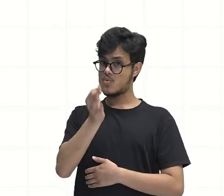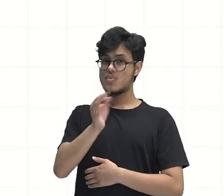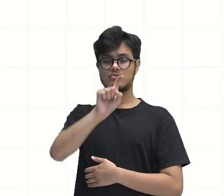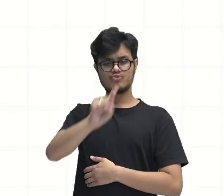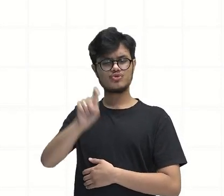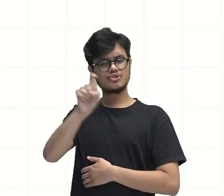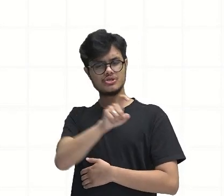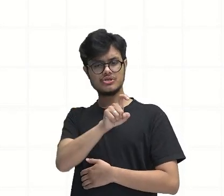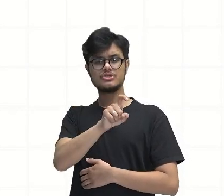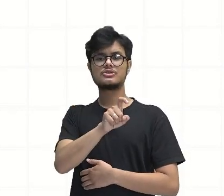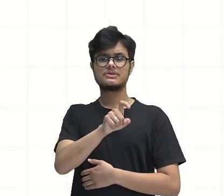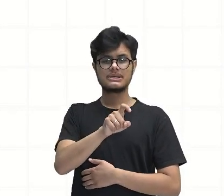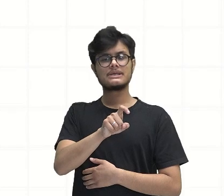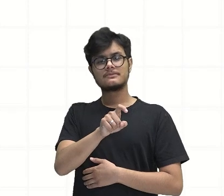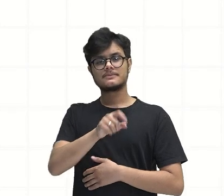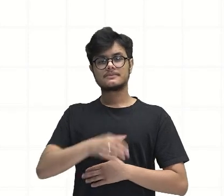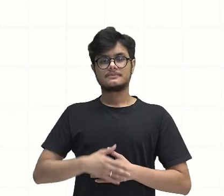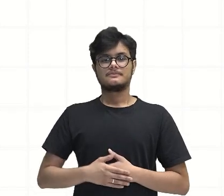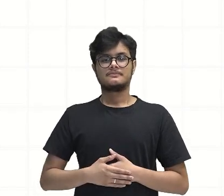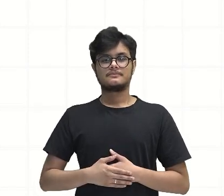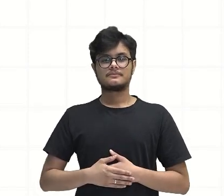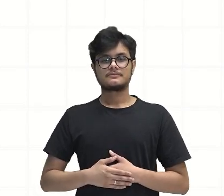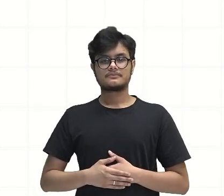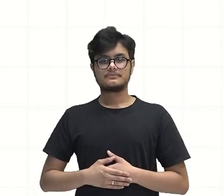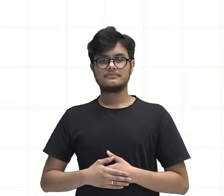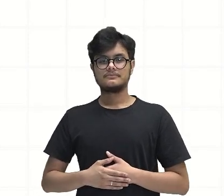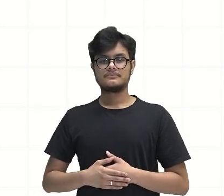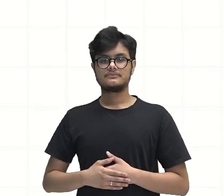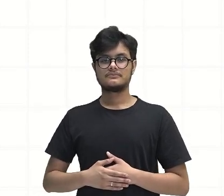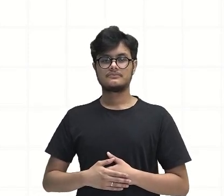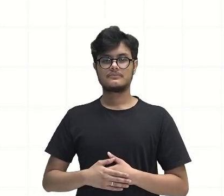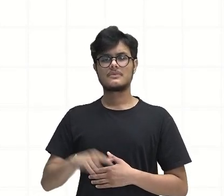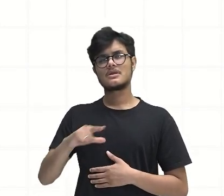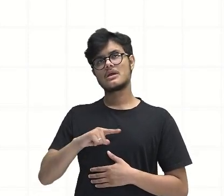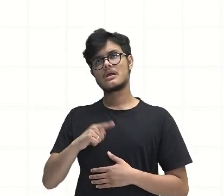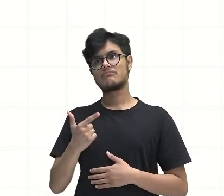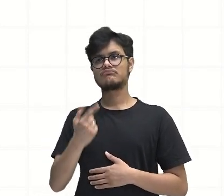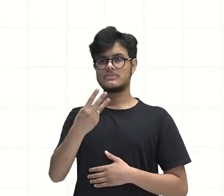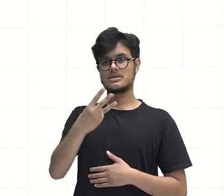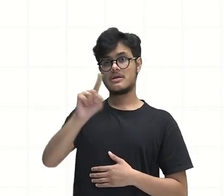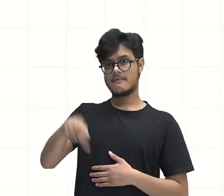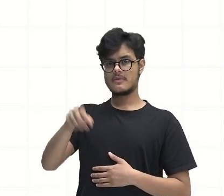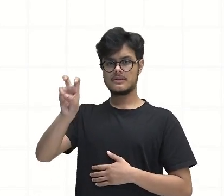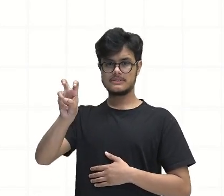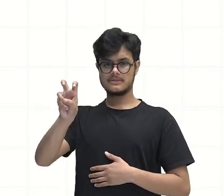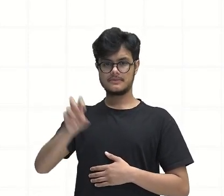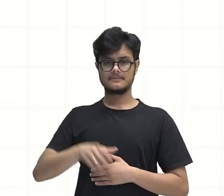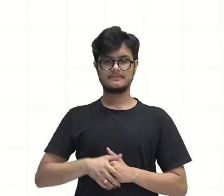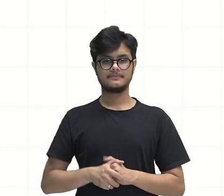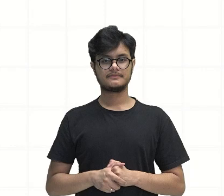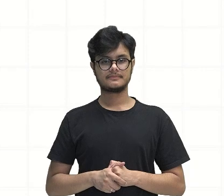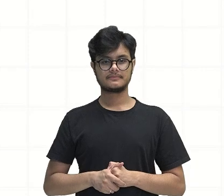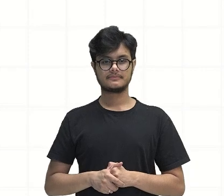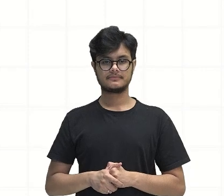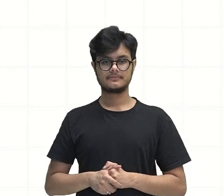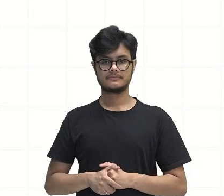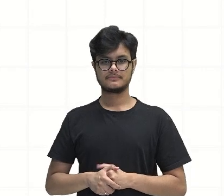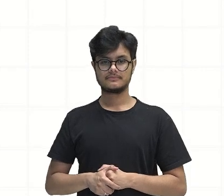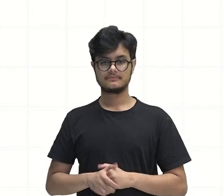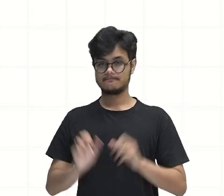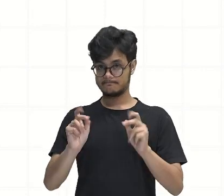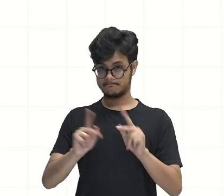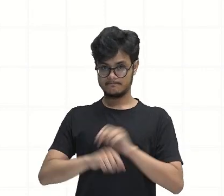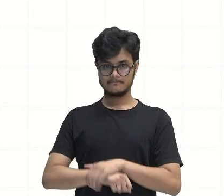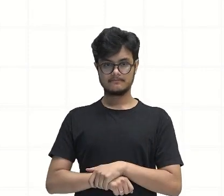aqui vai ter que ser aqui mais ou menos no ponto 3,5. Vamos imaginar que esteja aqui. Tudo